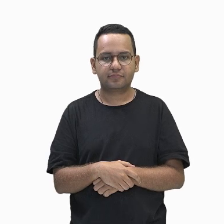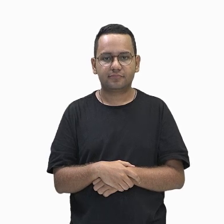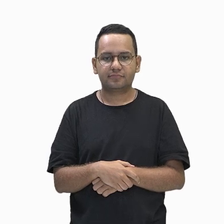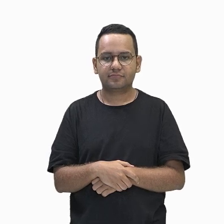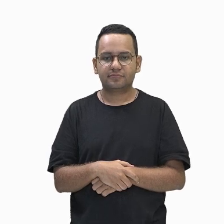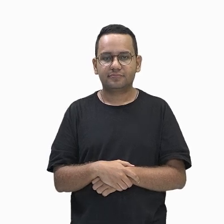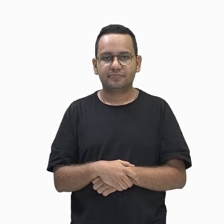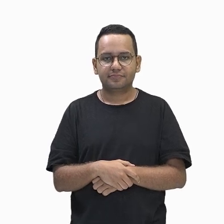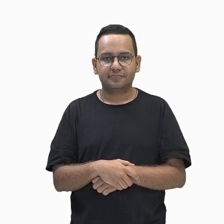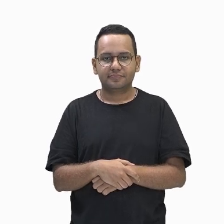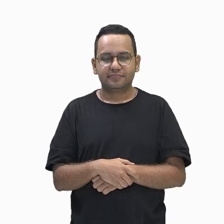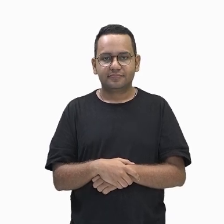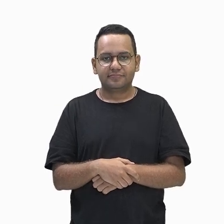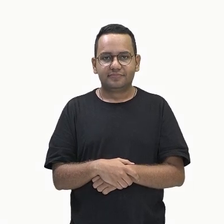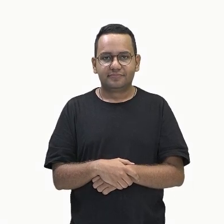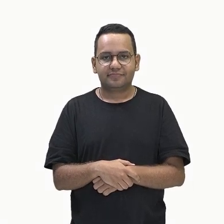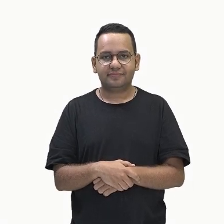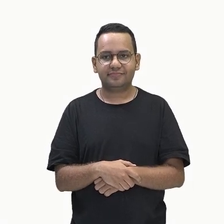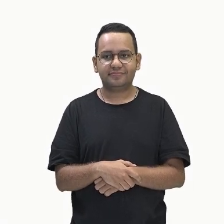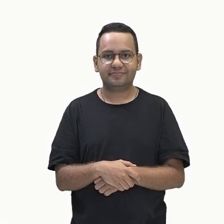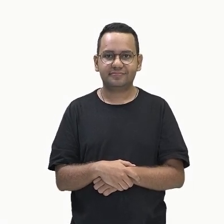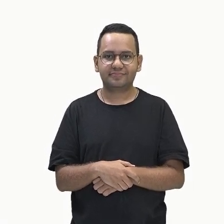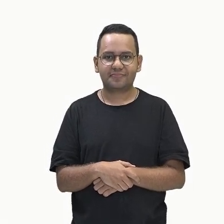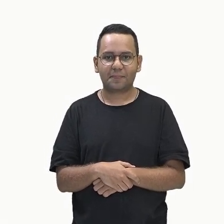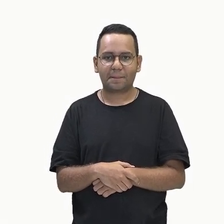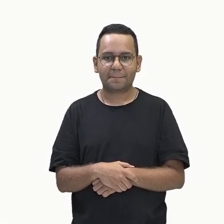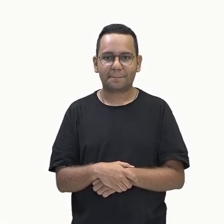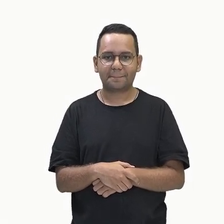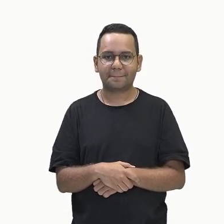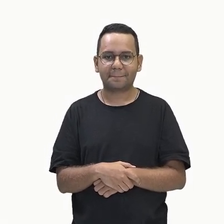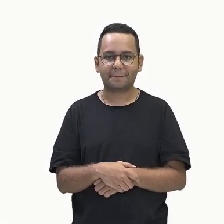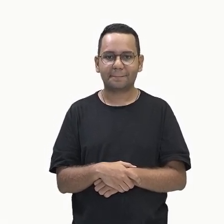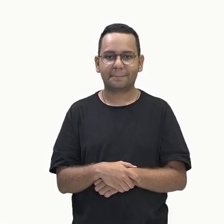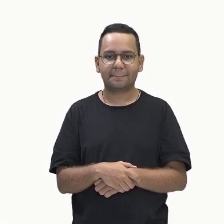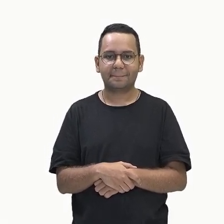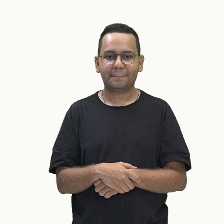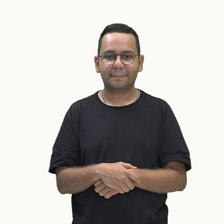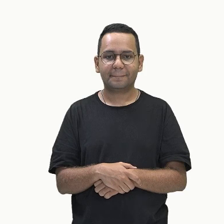Então, está aqui a dura mater,